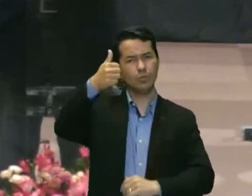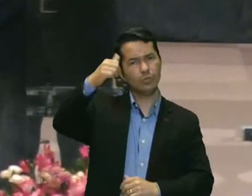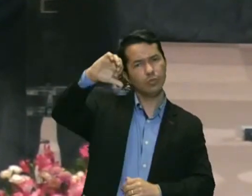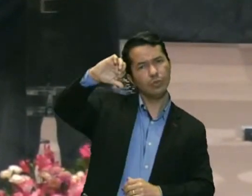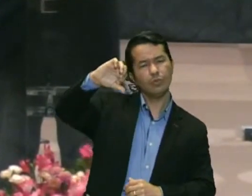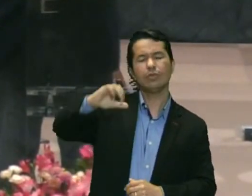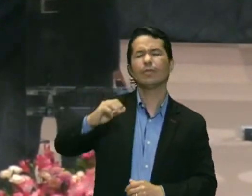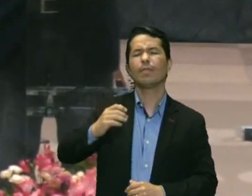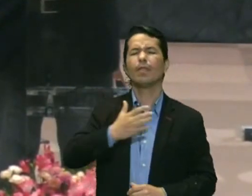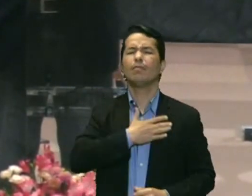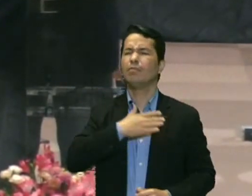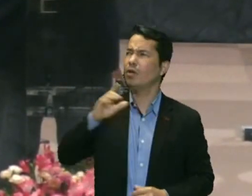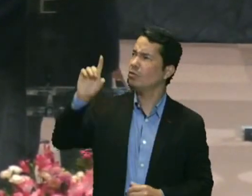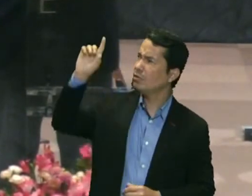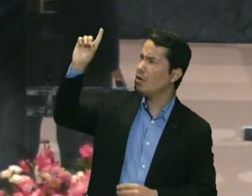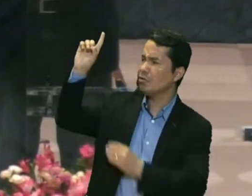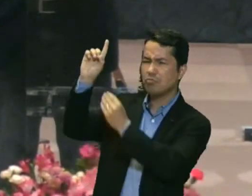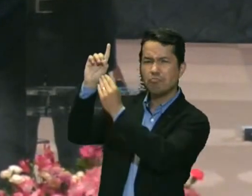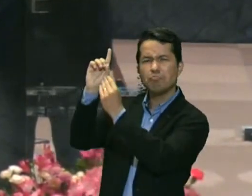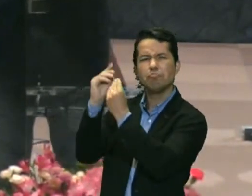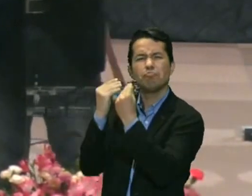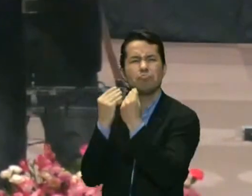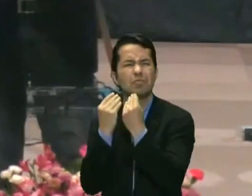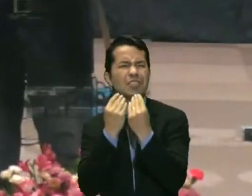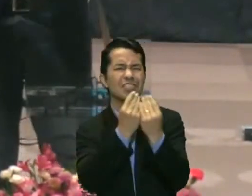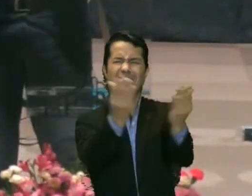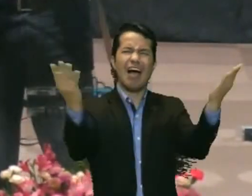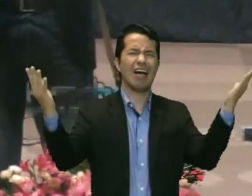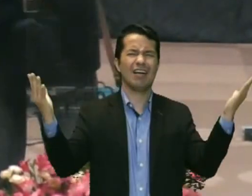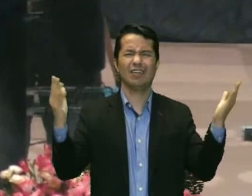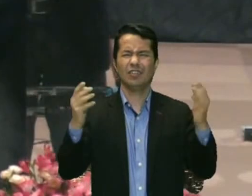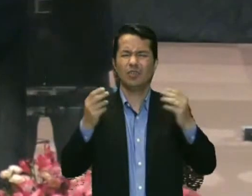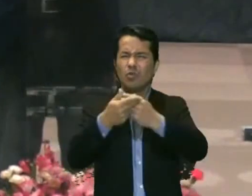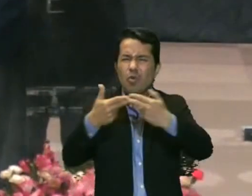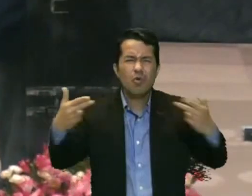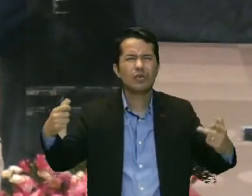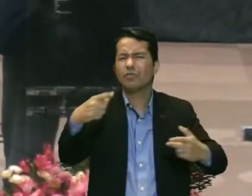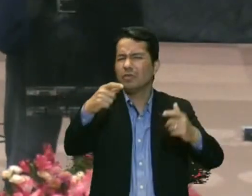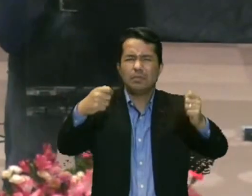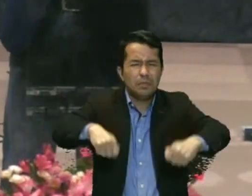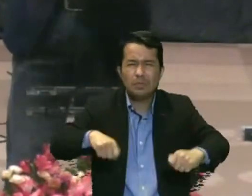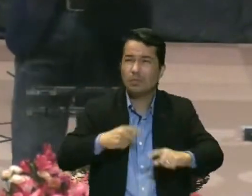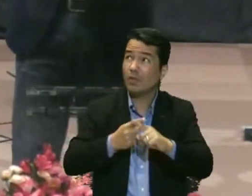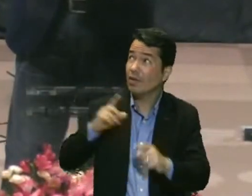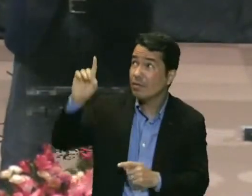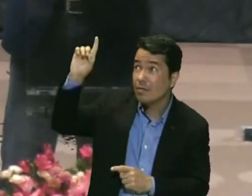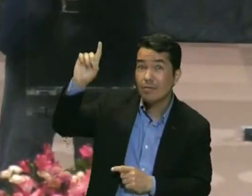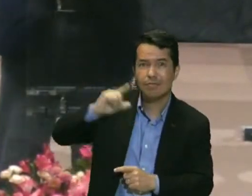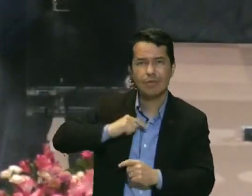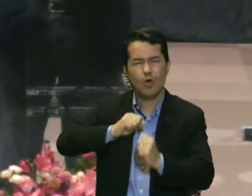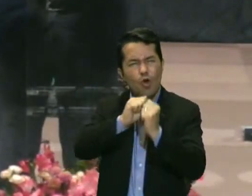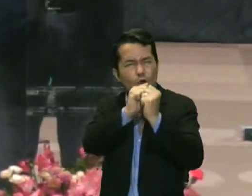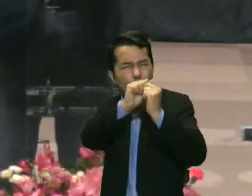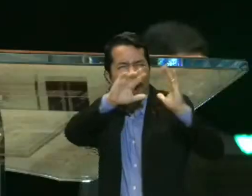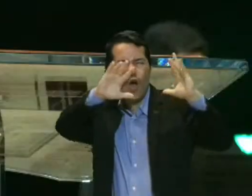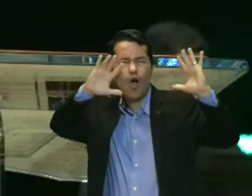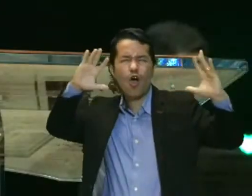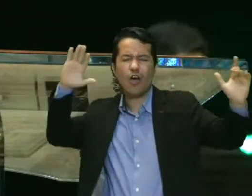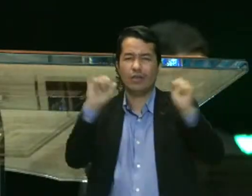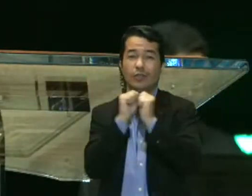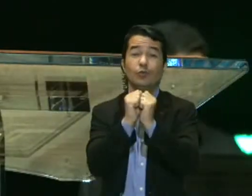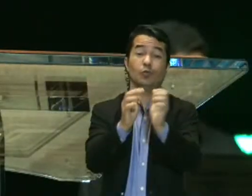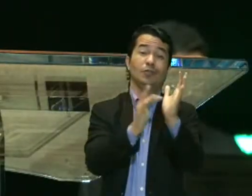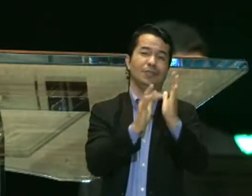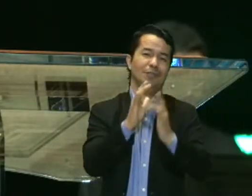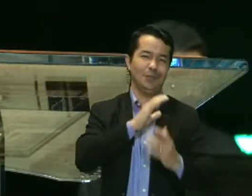suprirá todas as vossas necessidades, segundo sua riqueza na glória em Cristo